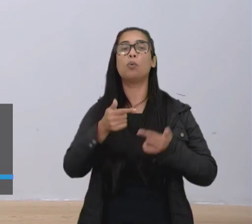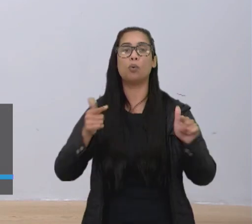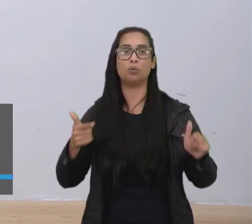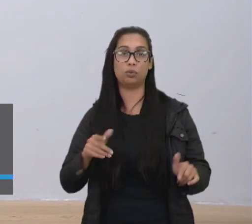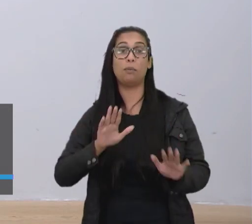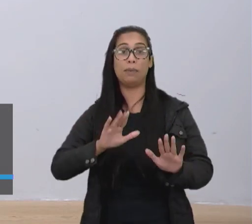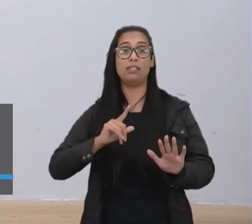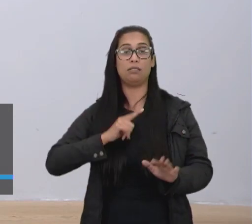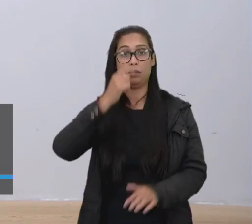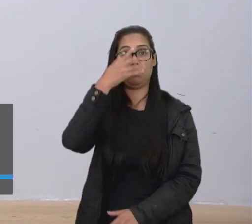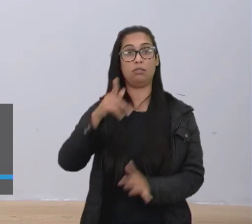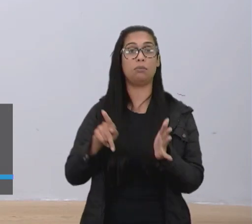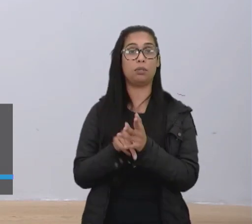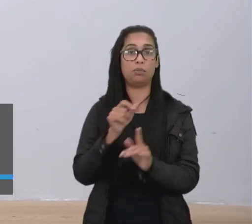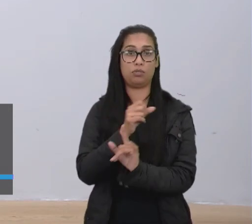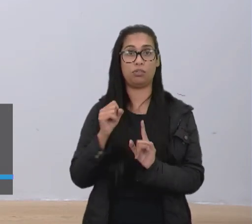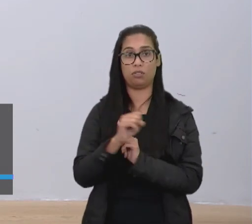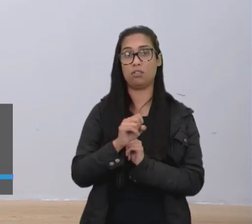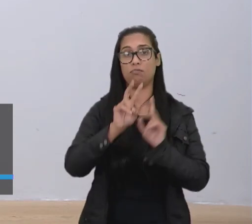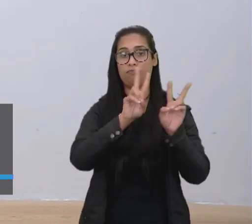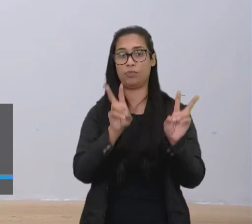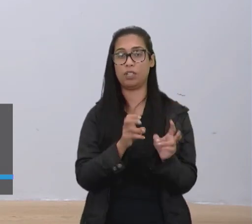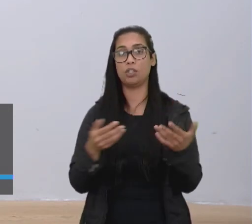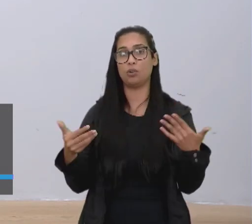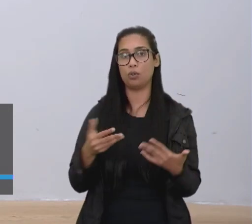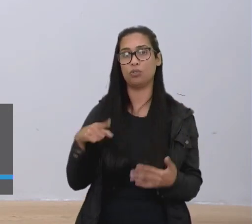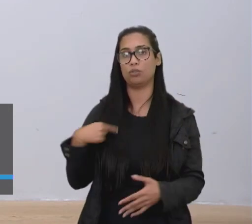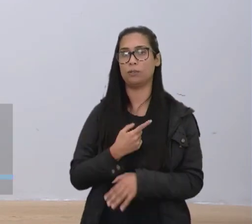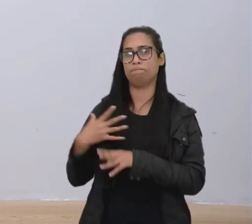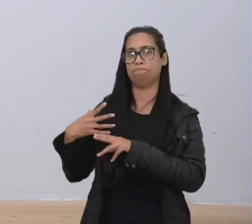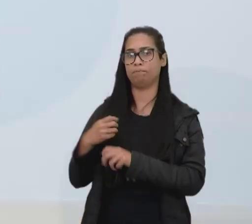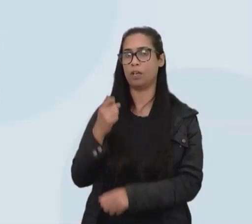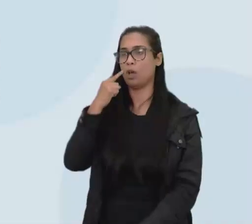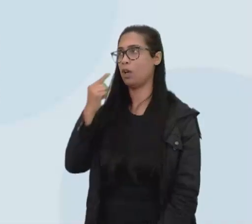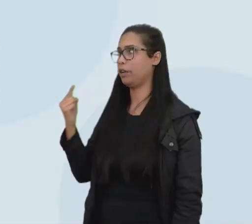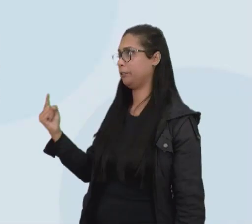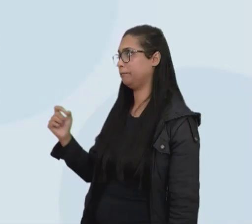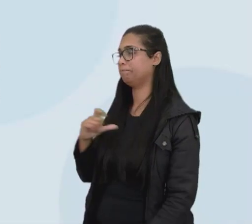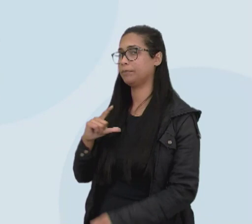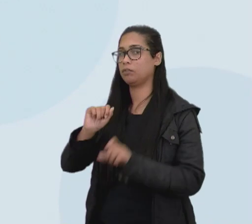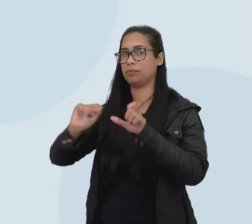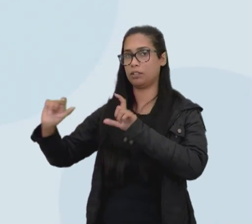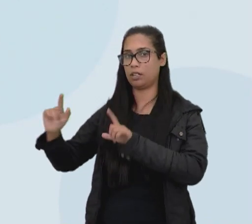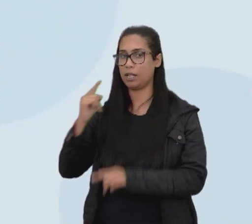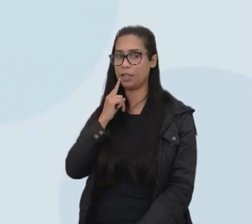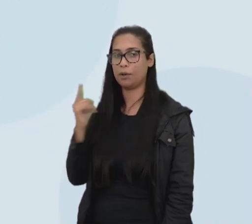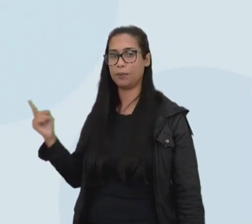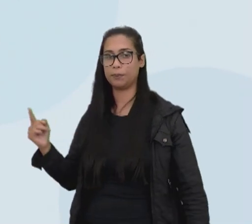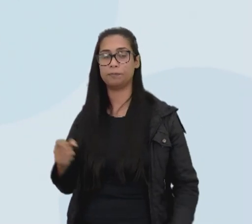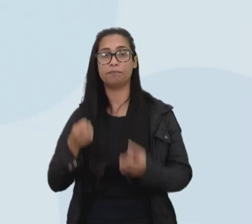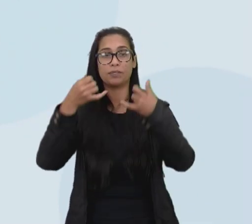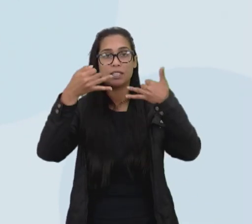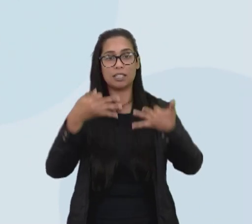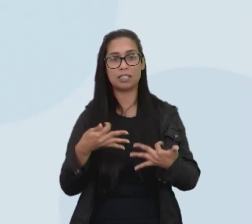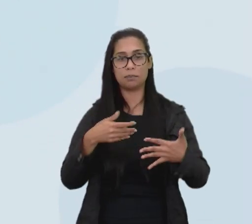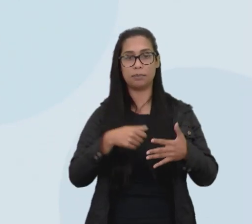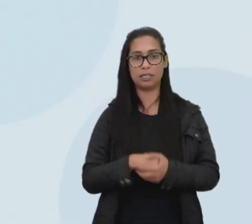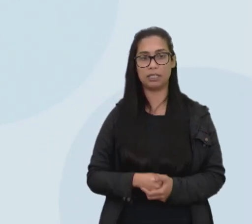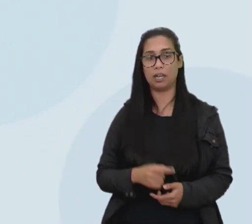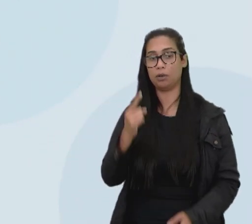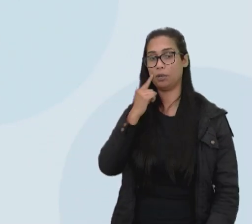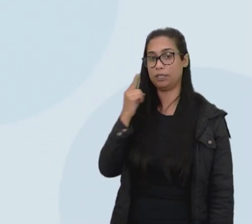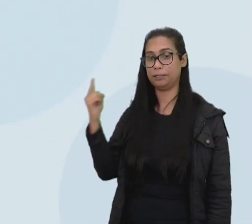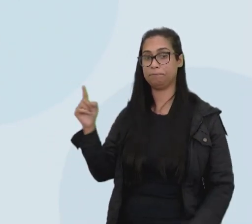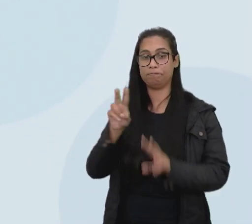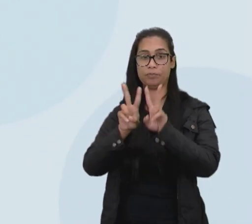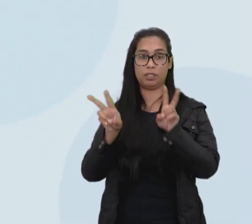sociológica que trata sobre esse assunto, que é o que a gente vai ver hoje. E vai aparecer aí para vocês na tela. Hoje a gente vai falar sobre estabelecidos e outsiders, que é uma